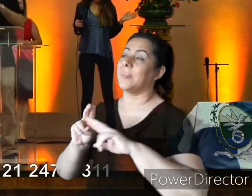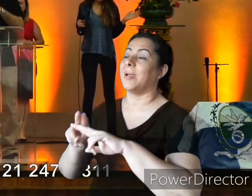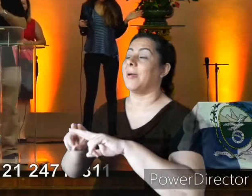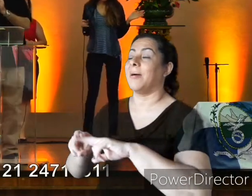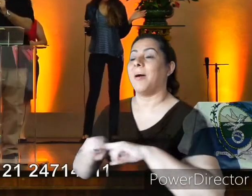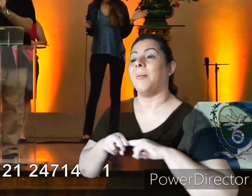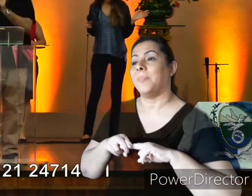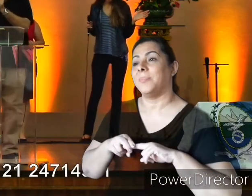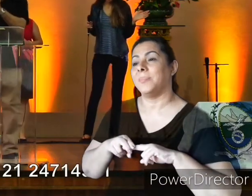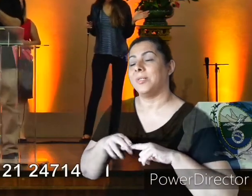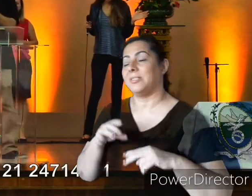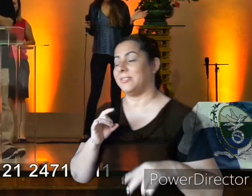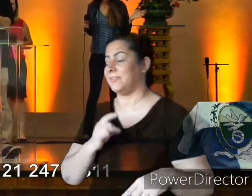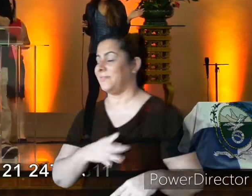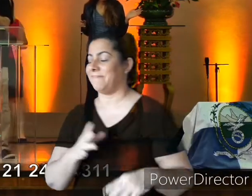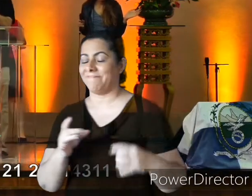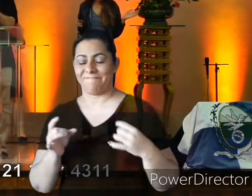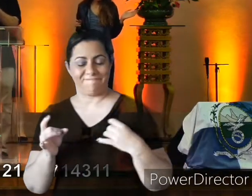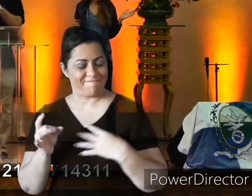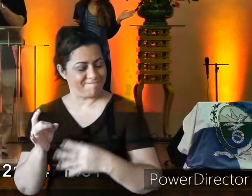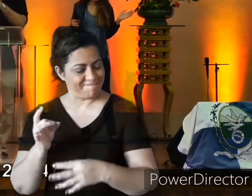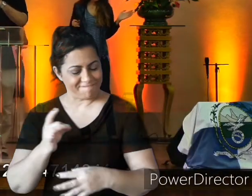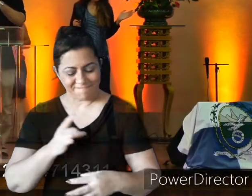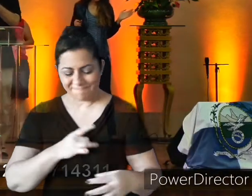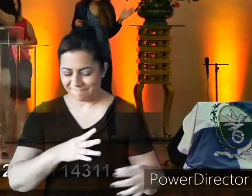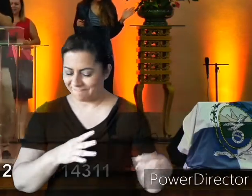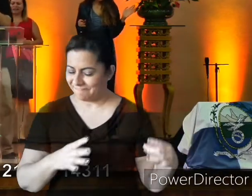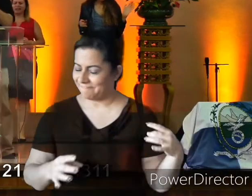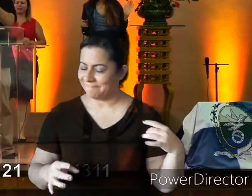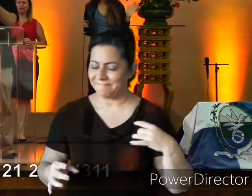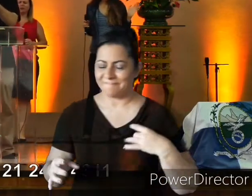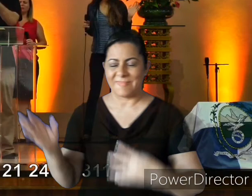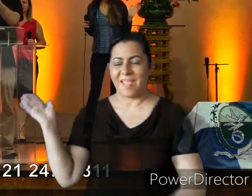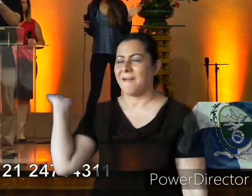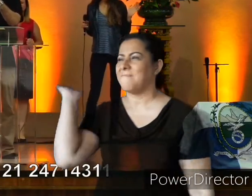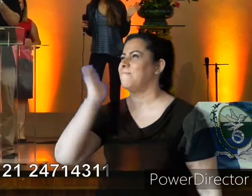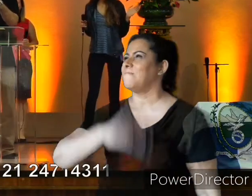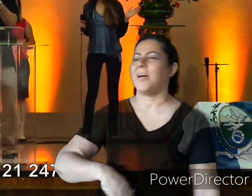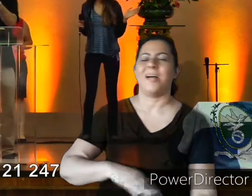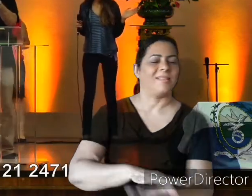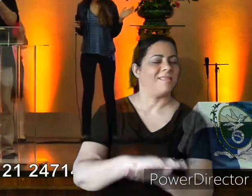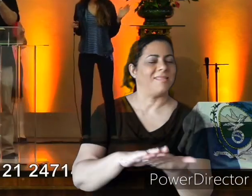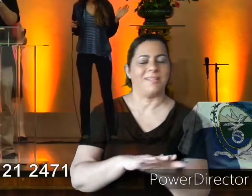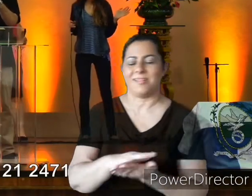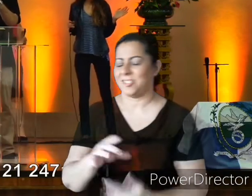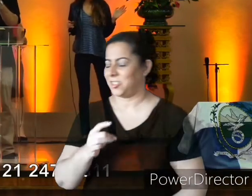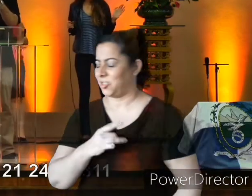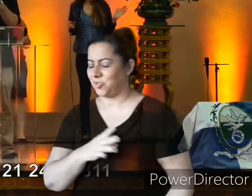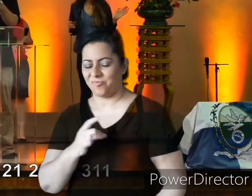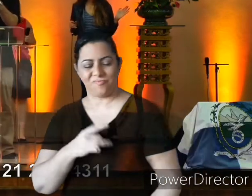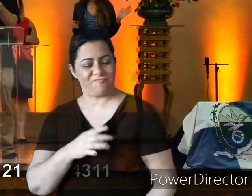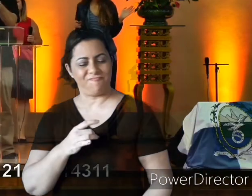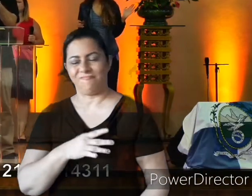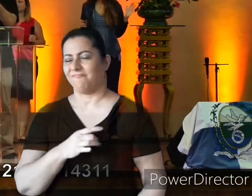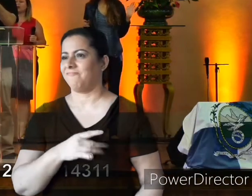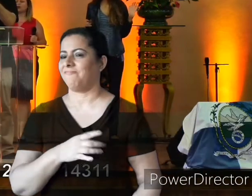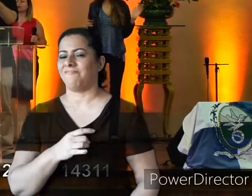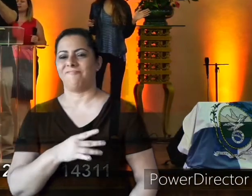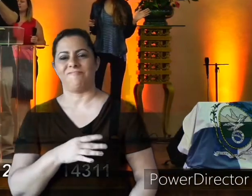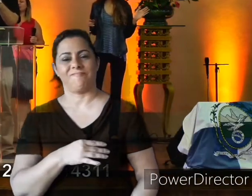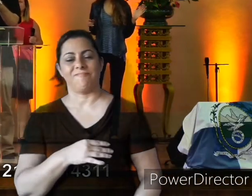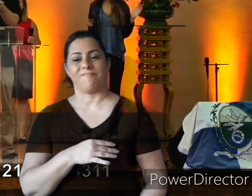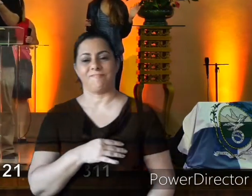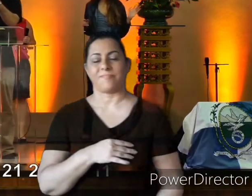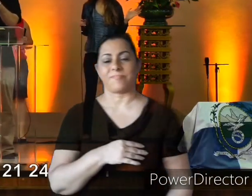Jesus, levante tuas mãos mais uma vez e diga: em nome de Jesus, eu repreendo todas as